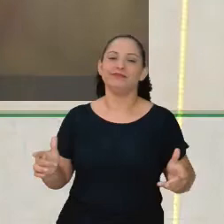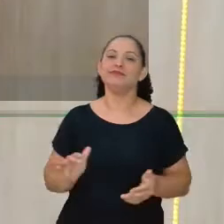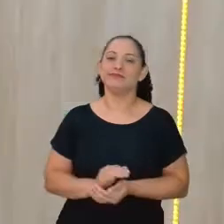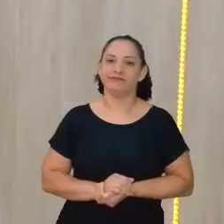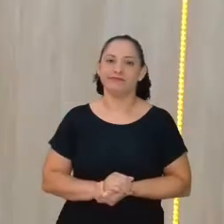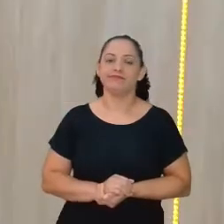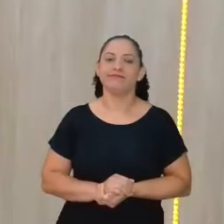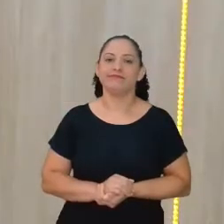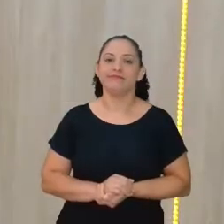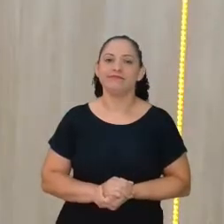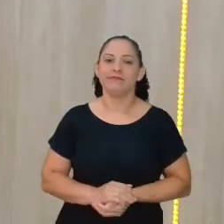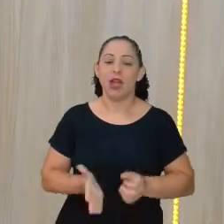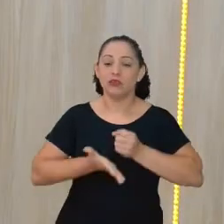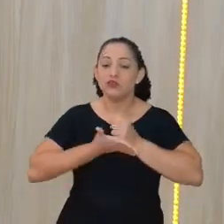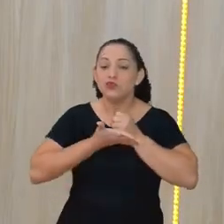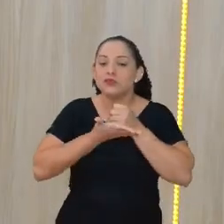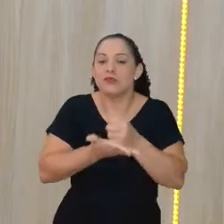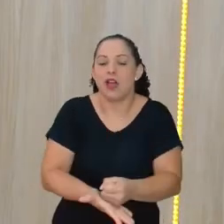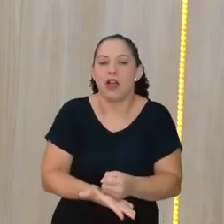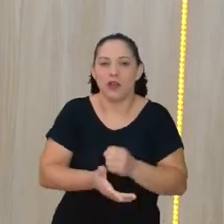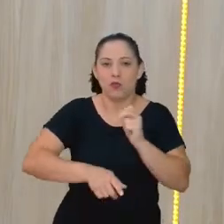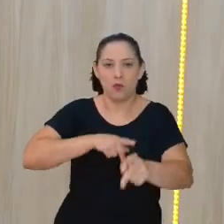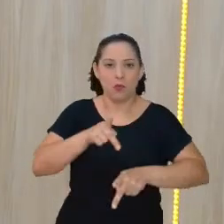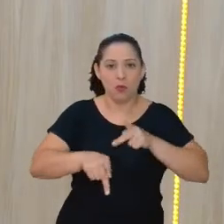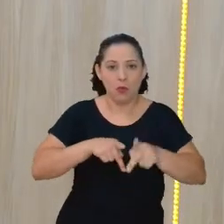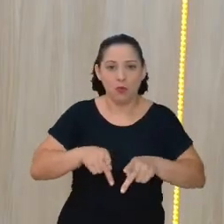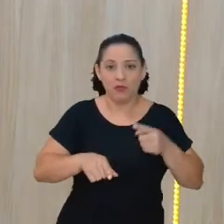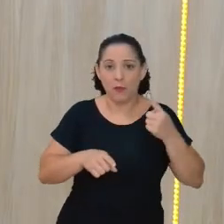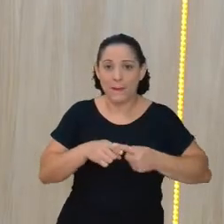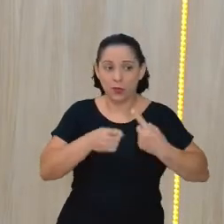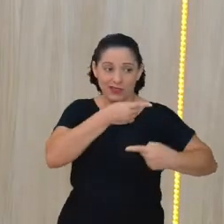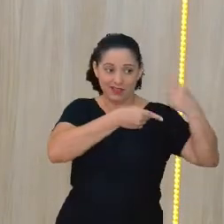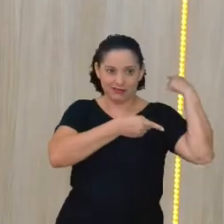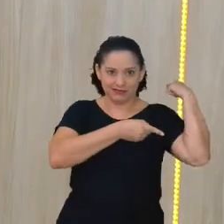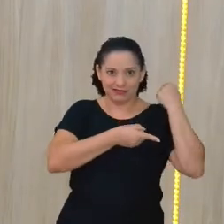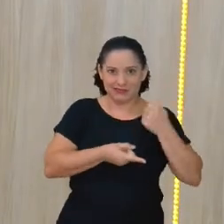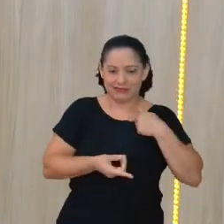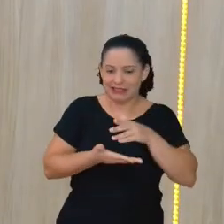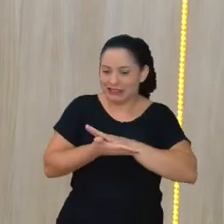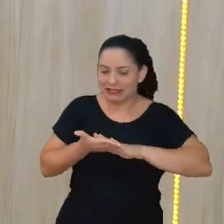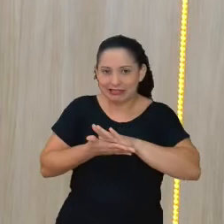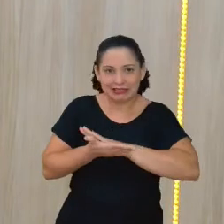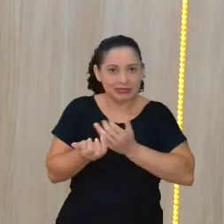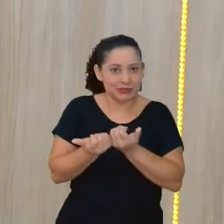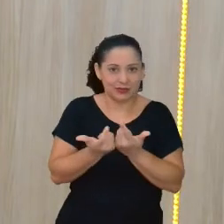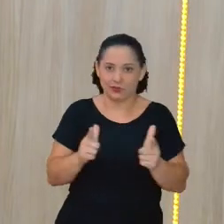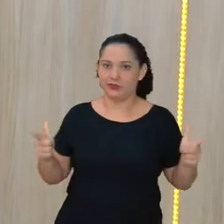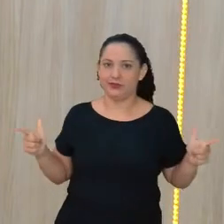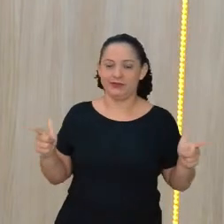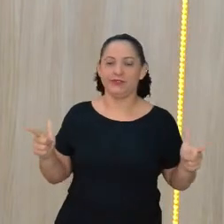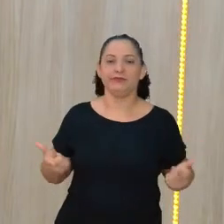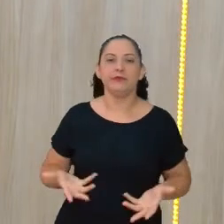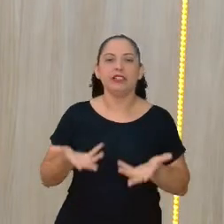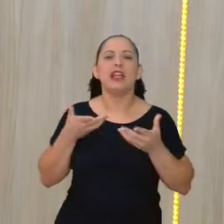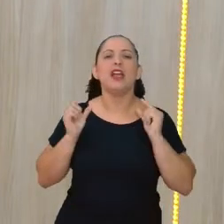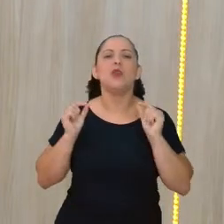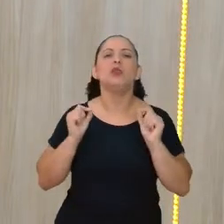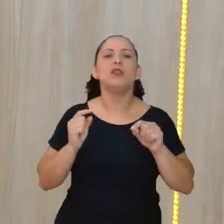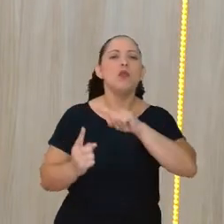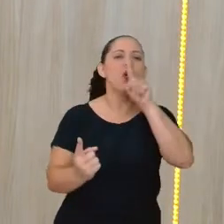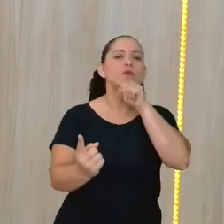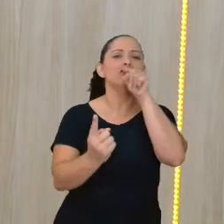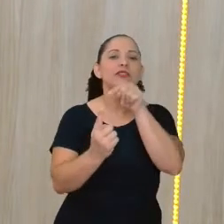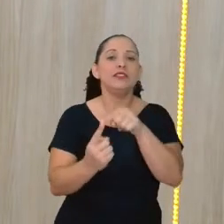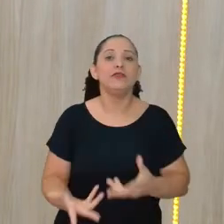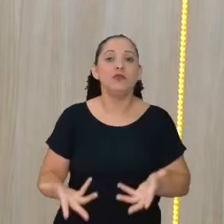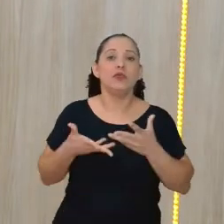Para trazer para o povo o que eu não tive. Então, qual é o objetivo dele querer ser governante? Trazer para o povo o